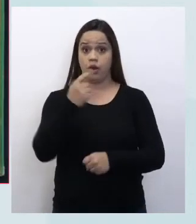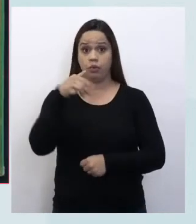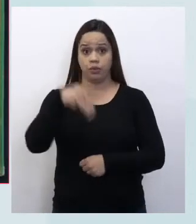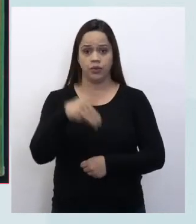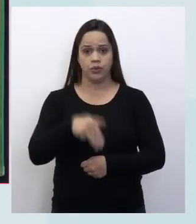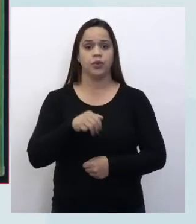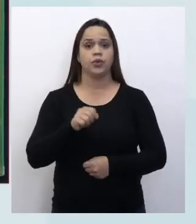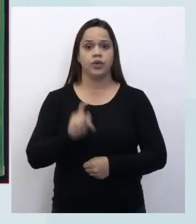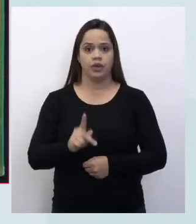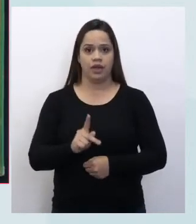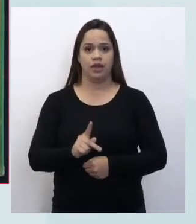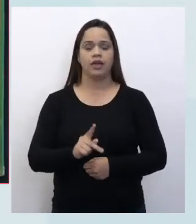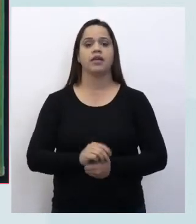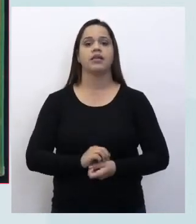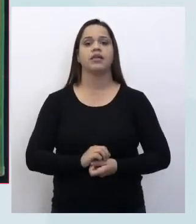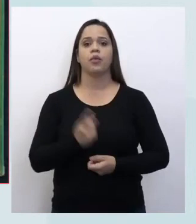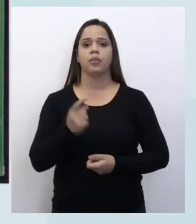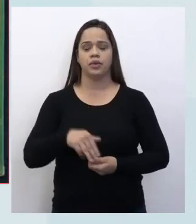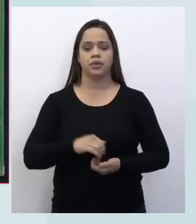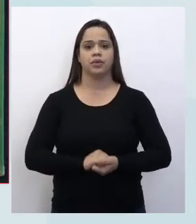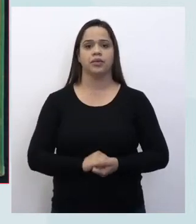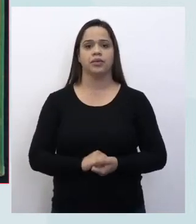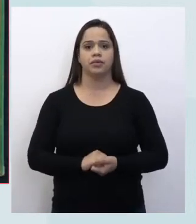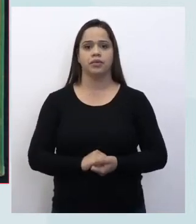já tá craque nesse texto. Um minuto.